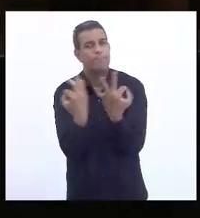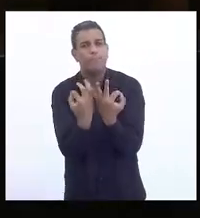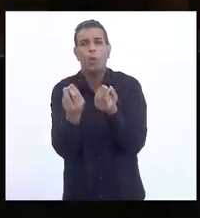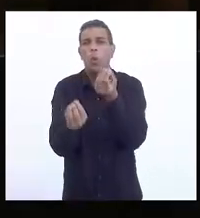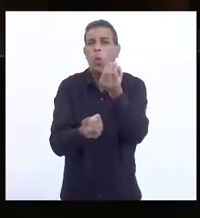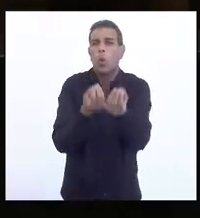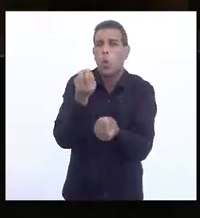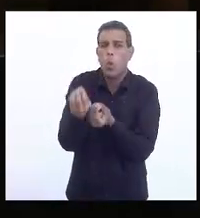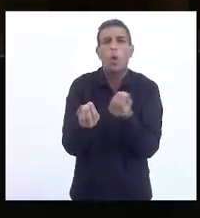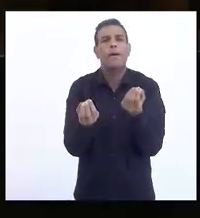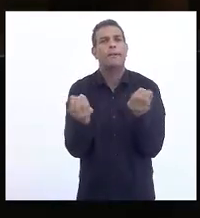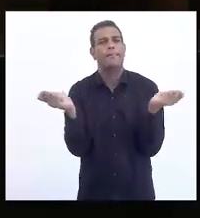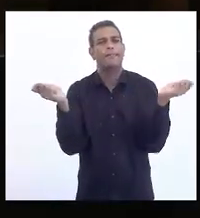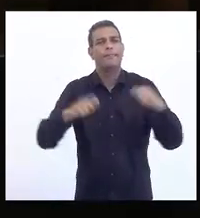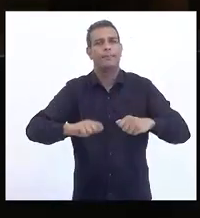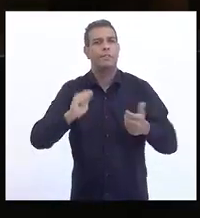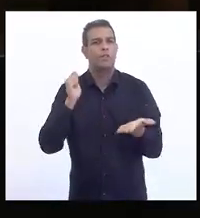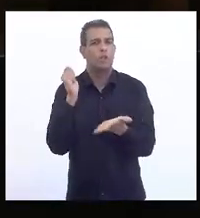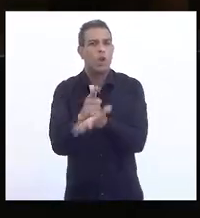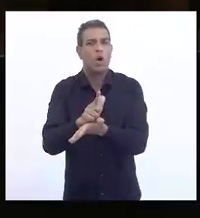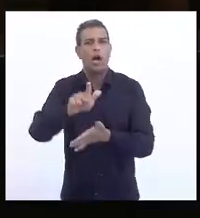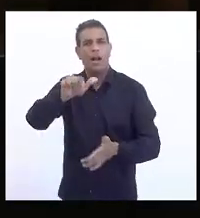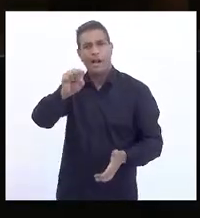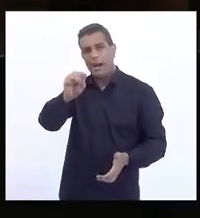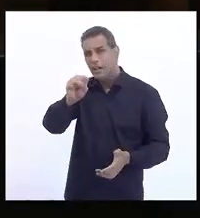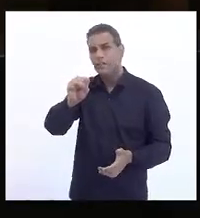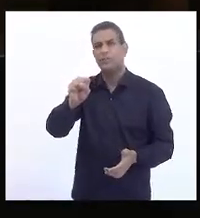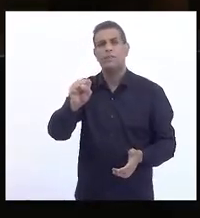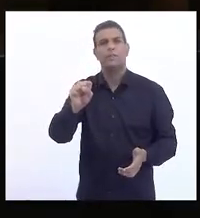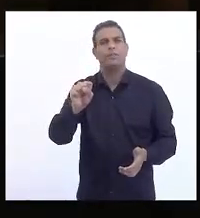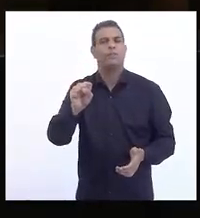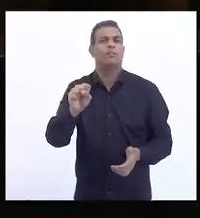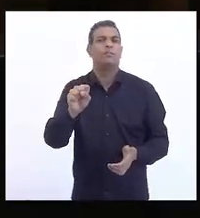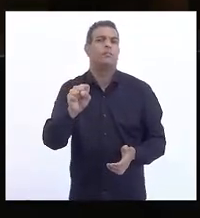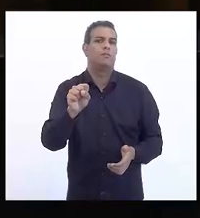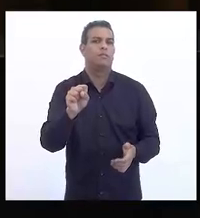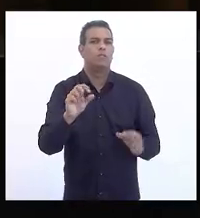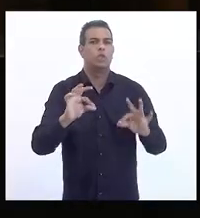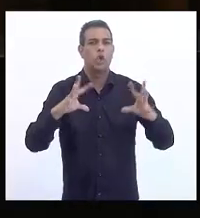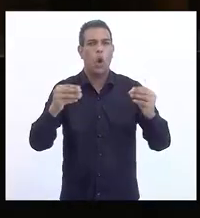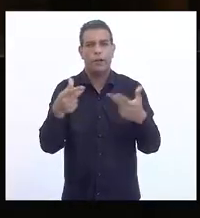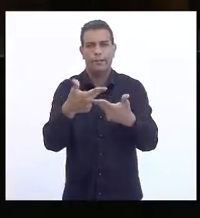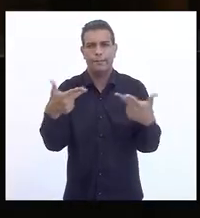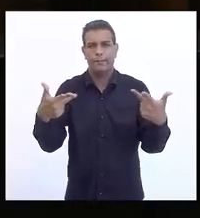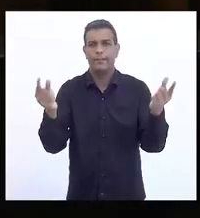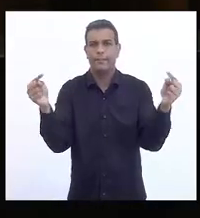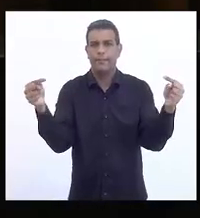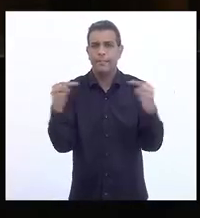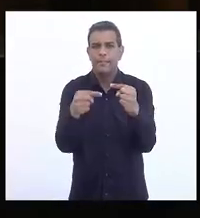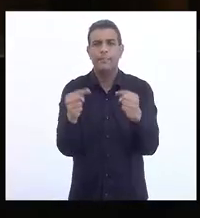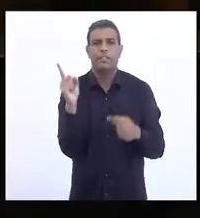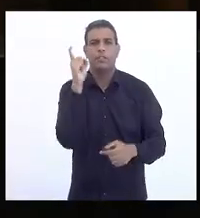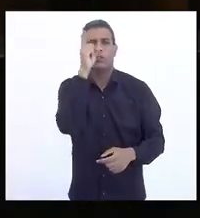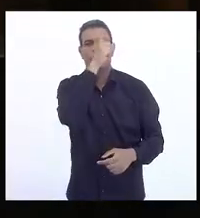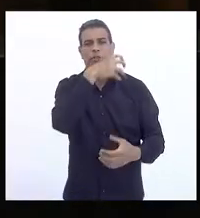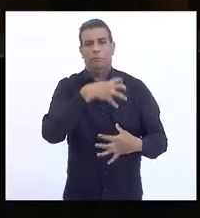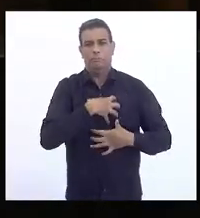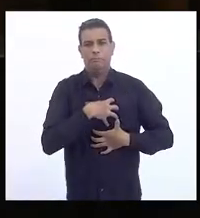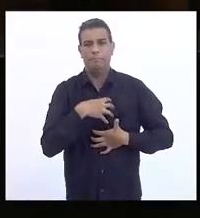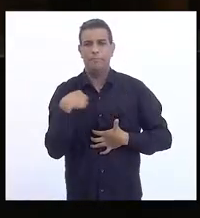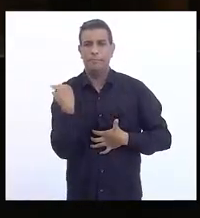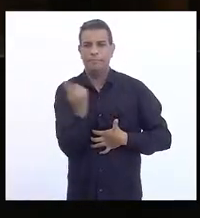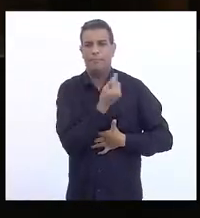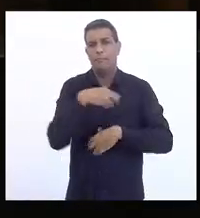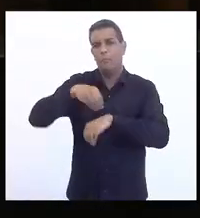têm dinheiro para comprar um gás de cozinha, que hoje está R$ 100, R$ 130. Isso é escandaloso. Então, fica aqui